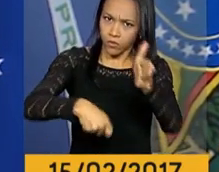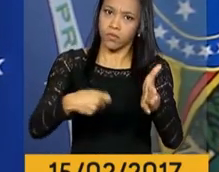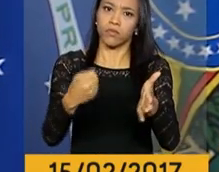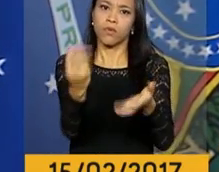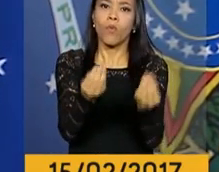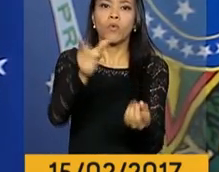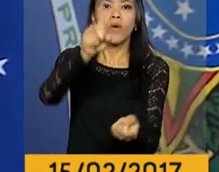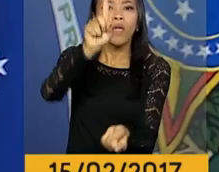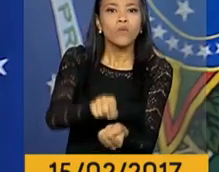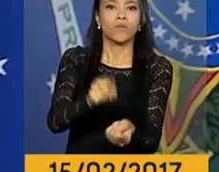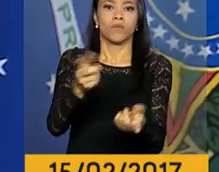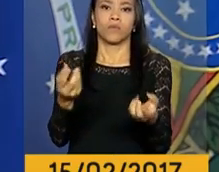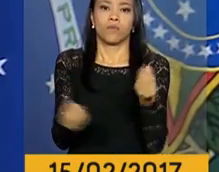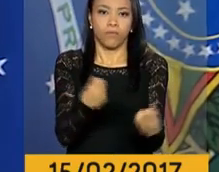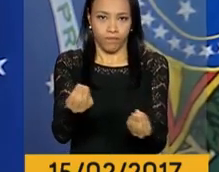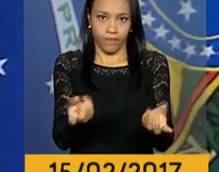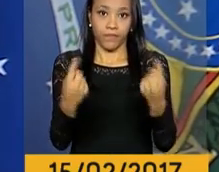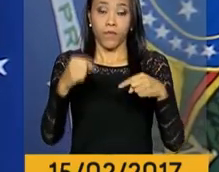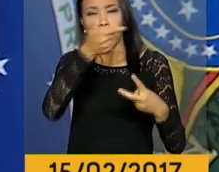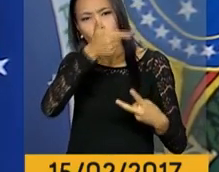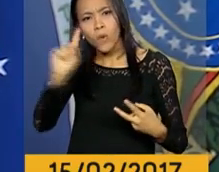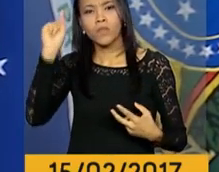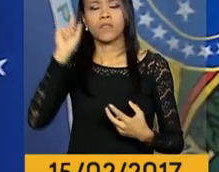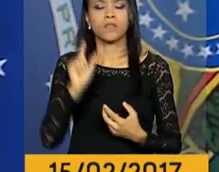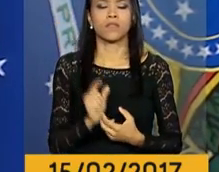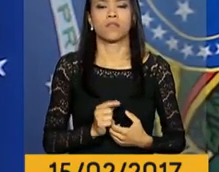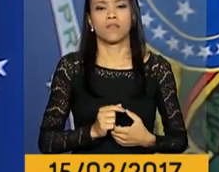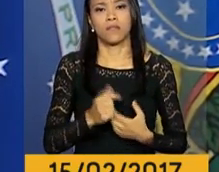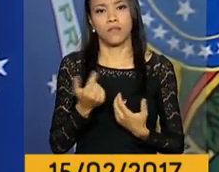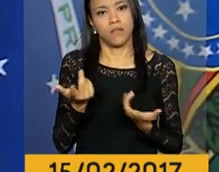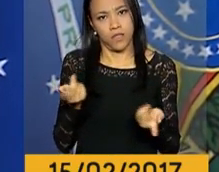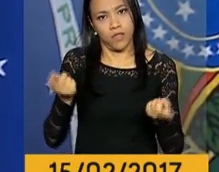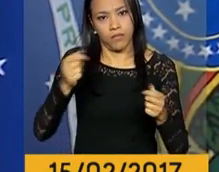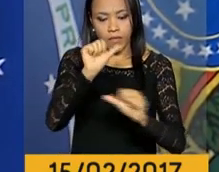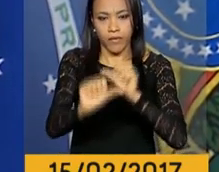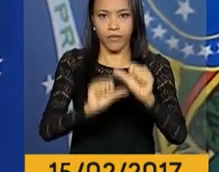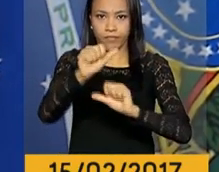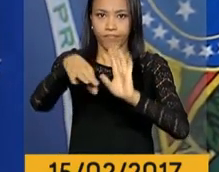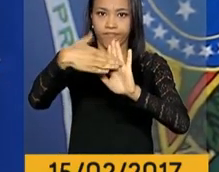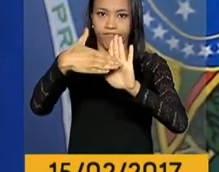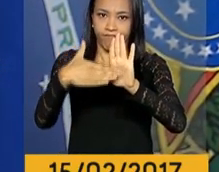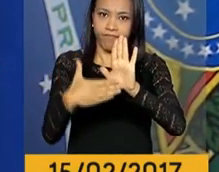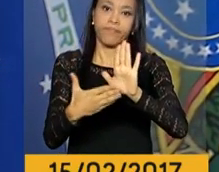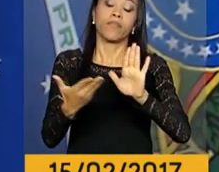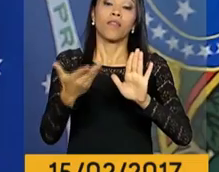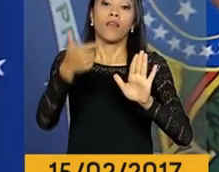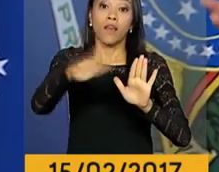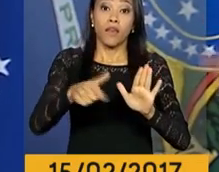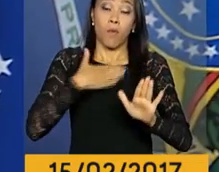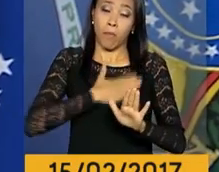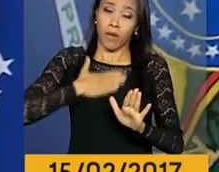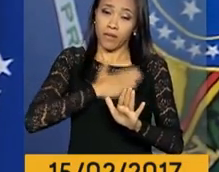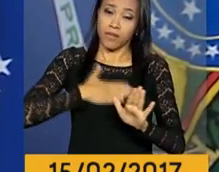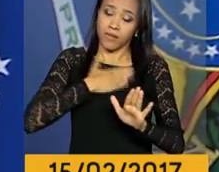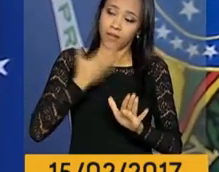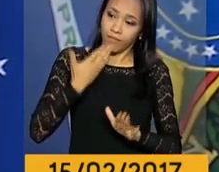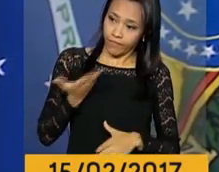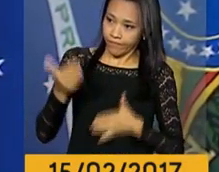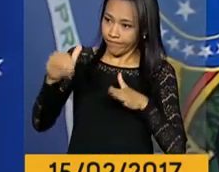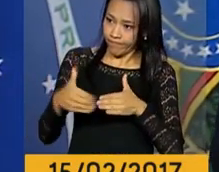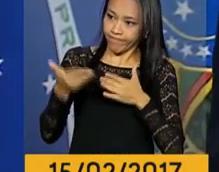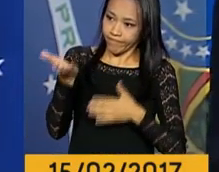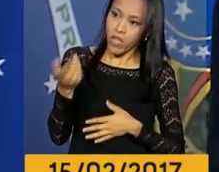do sistema tributário e outras ah reformas que poderemos fazer até para uma surpresa muito agradável, uma alegria cívica que temos,